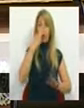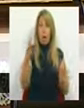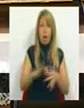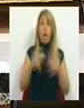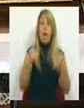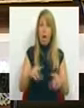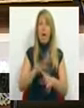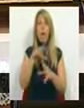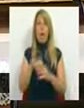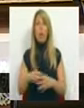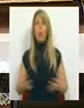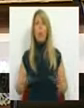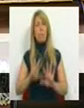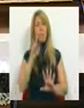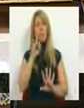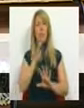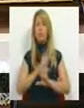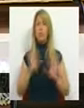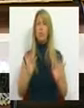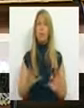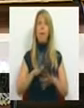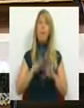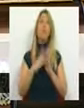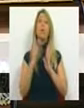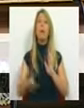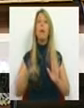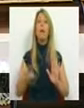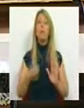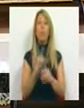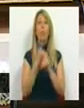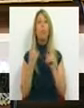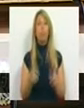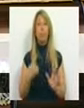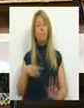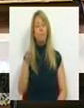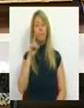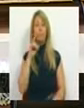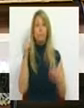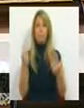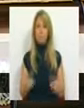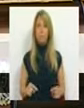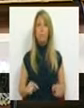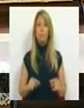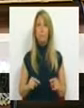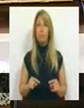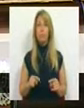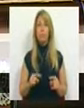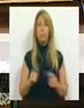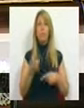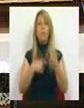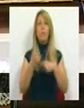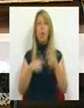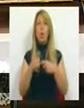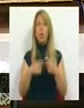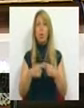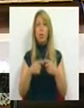diz respeito ao modelo de arrendamento, porque foi assegurado que para os estabelecimentos com menos